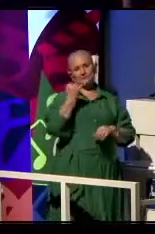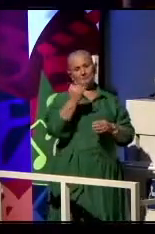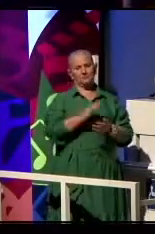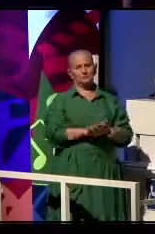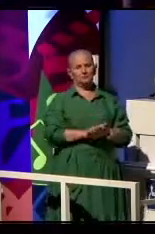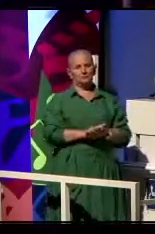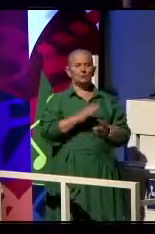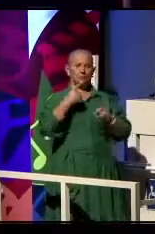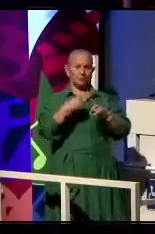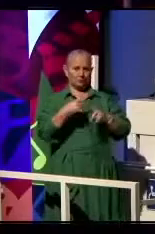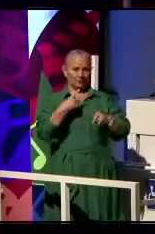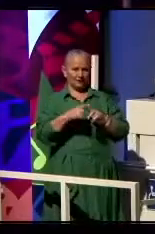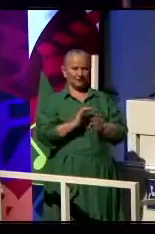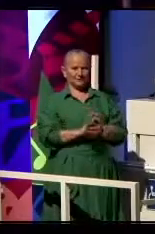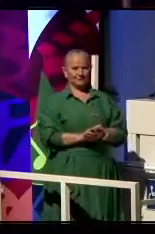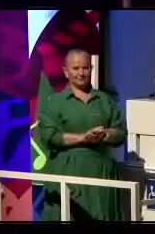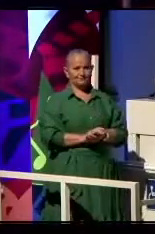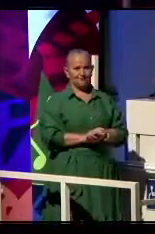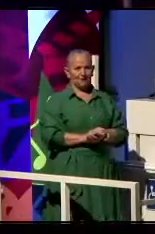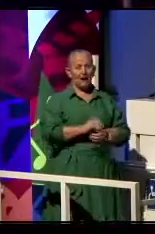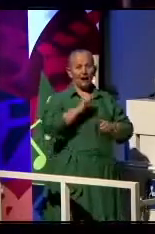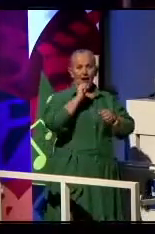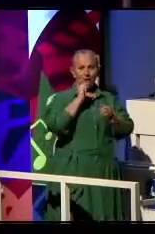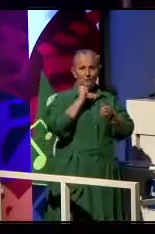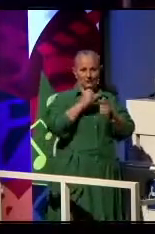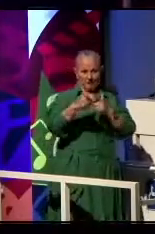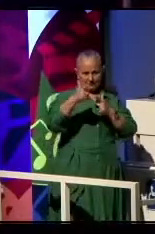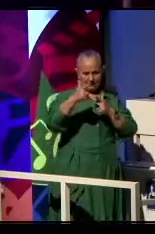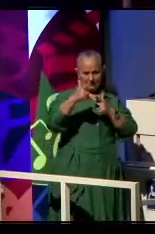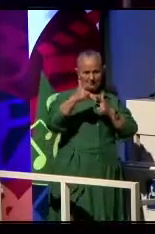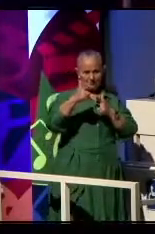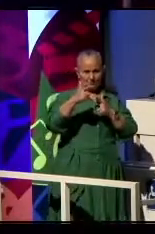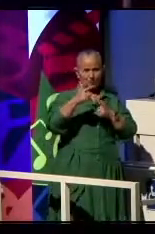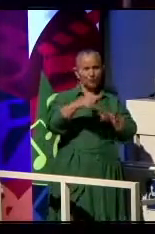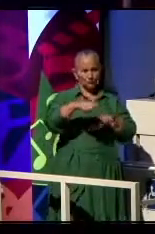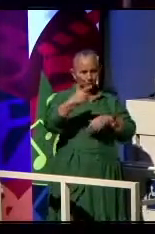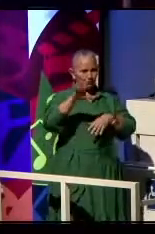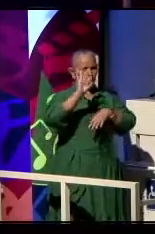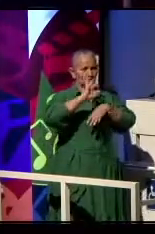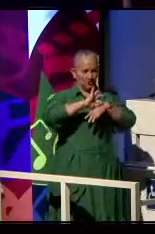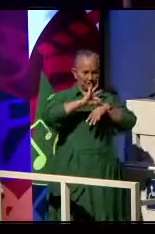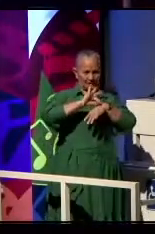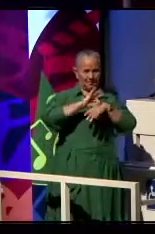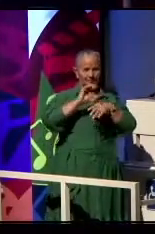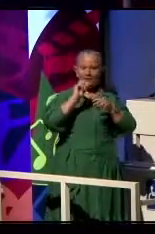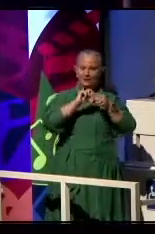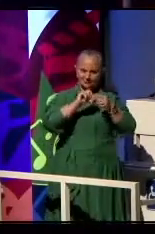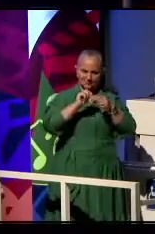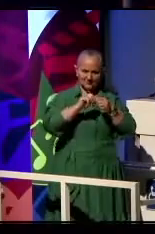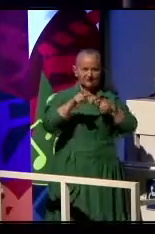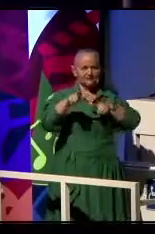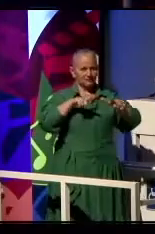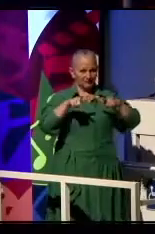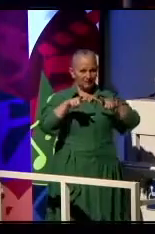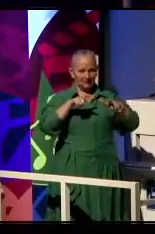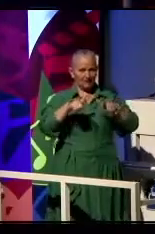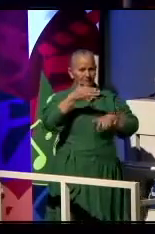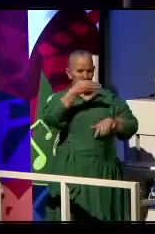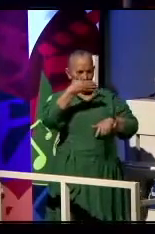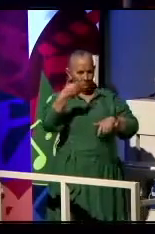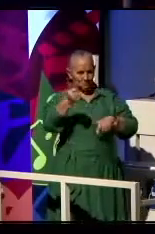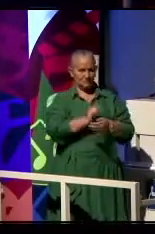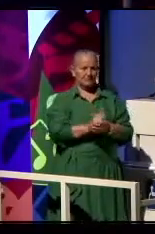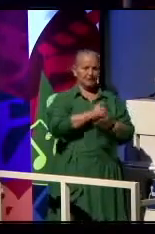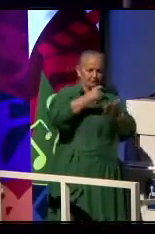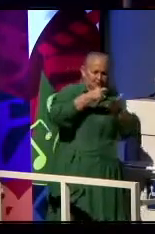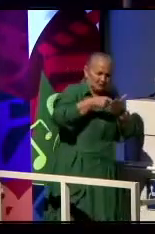para gravar o álbum Clube da Esquina. E aí que aconteceu a mágica desse álbum Clube da Esquina. Nesta foto, gravar, nós temos Milton